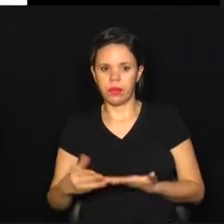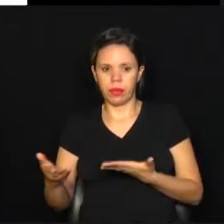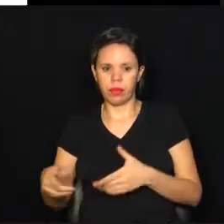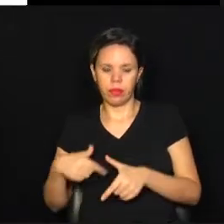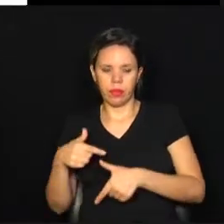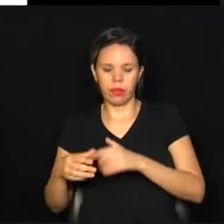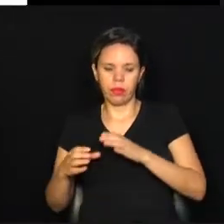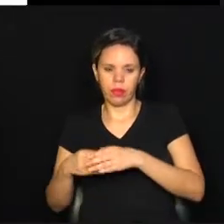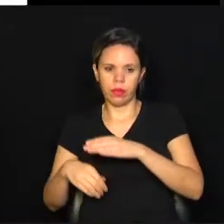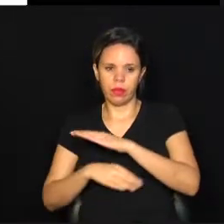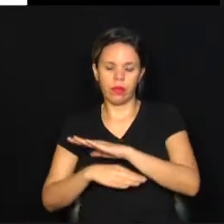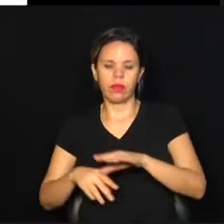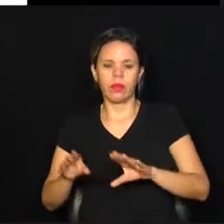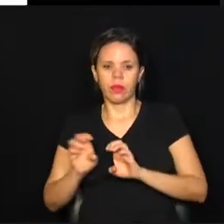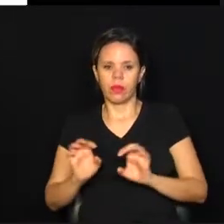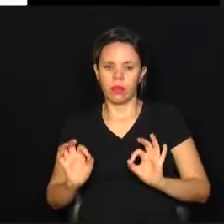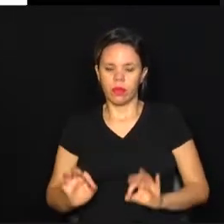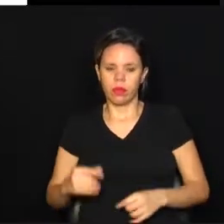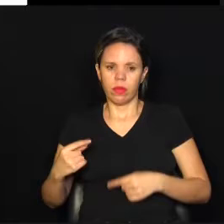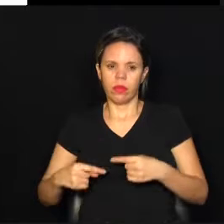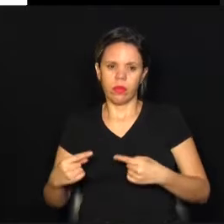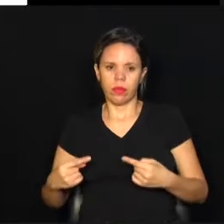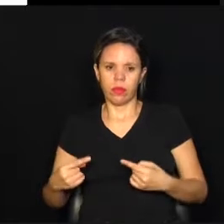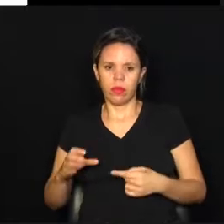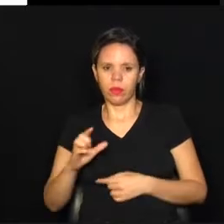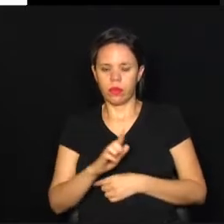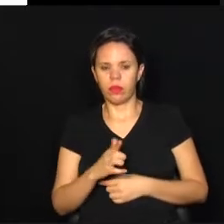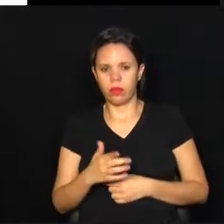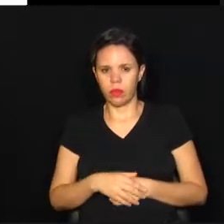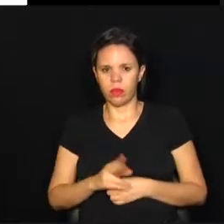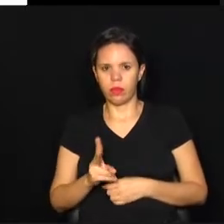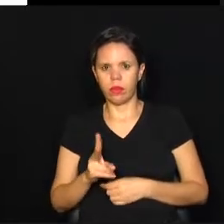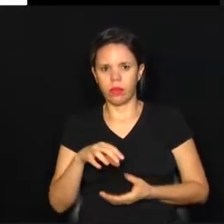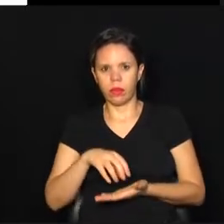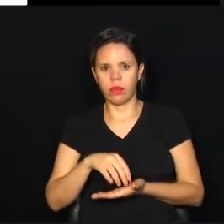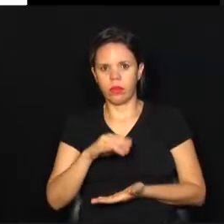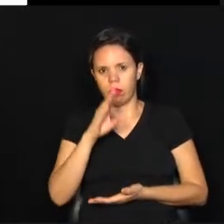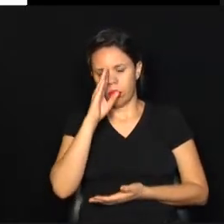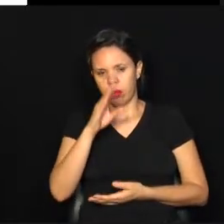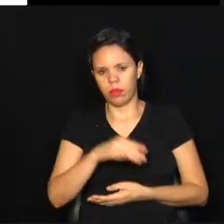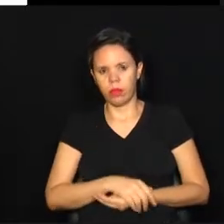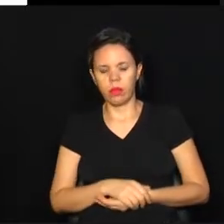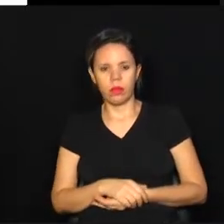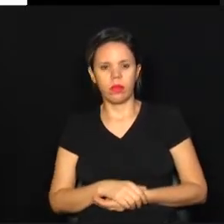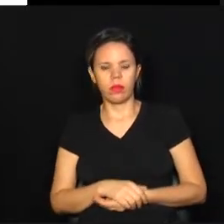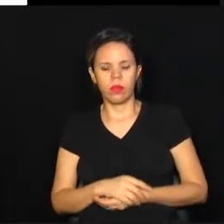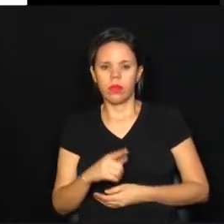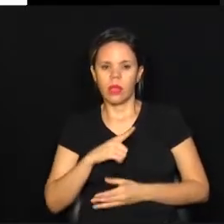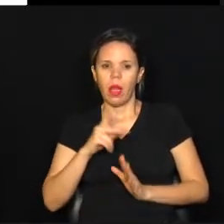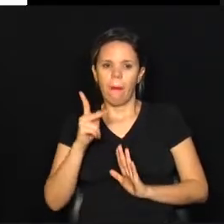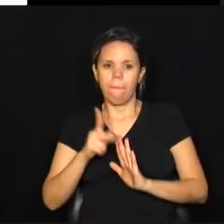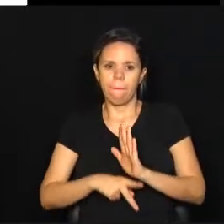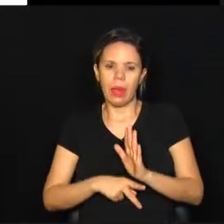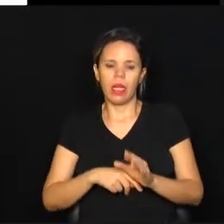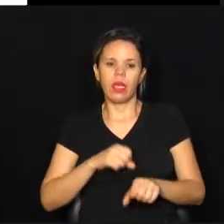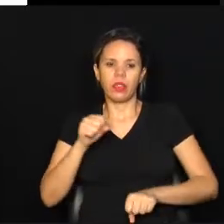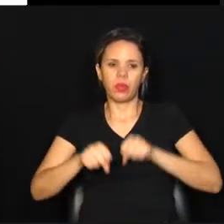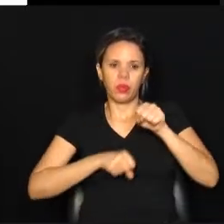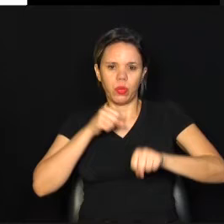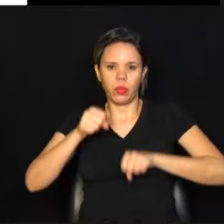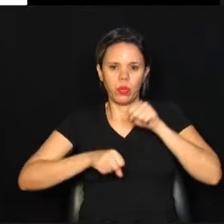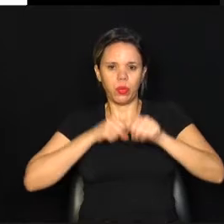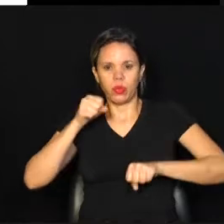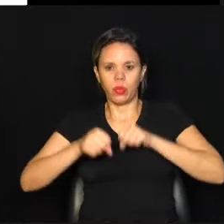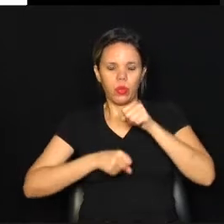eu acho bastante estrutural no debate do Campo Grande como centralidade. A gente tem o plano das ciclovias, né, que